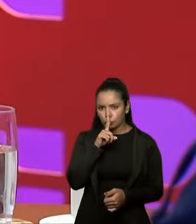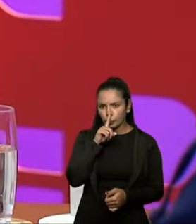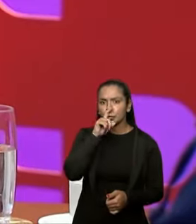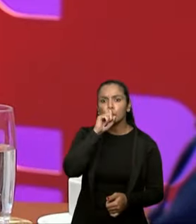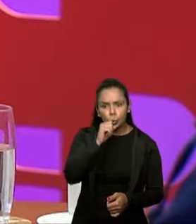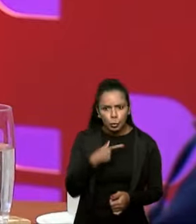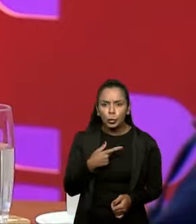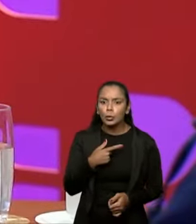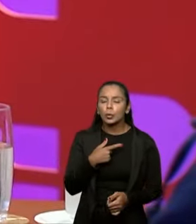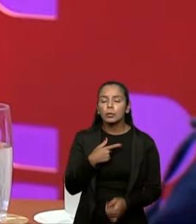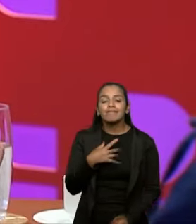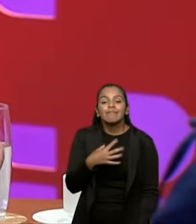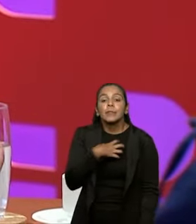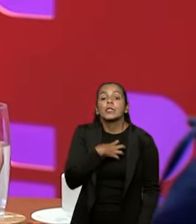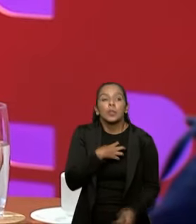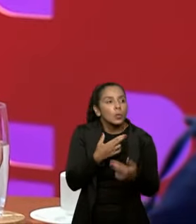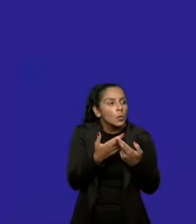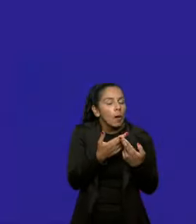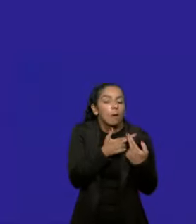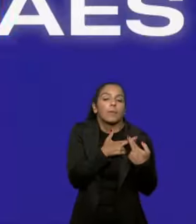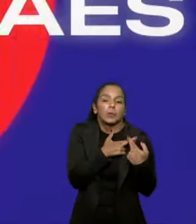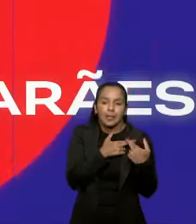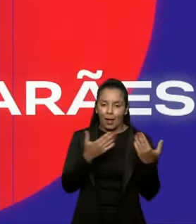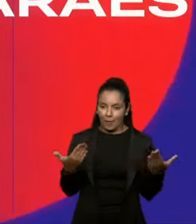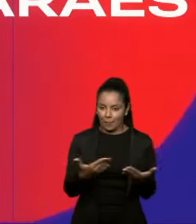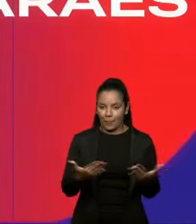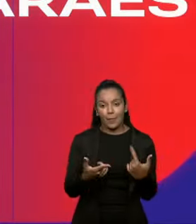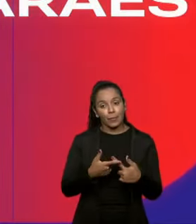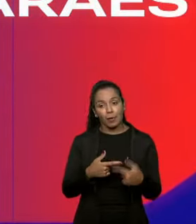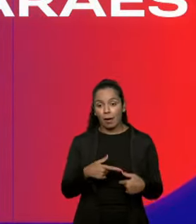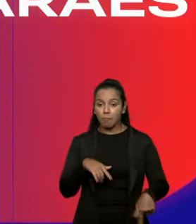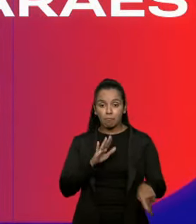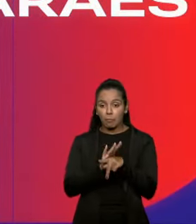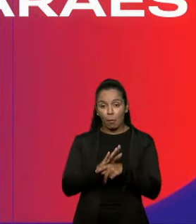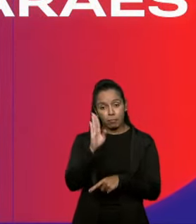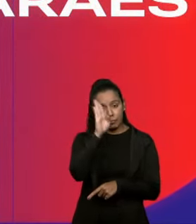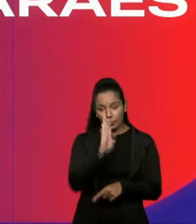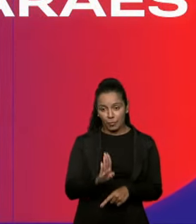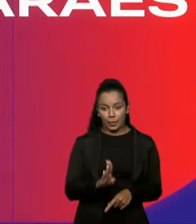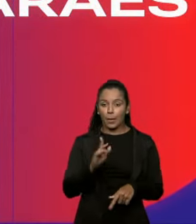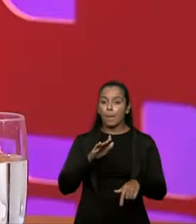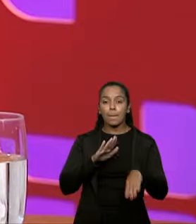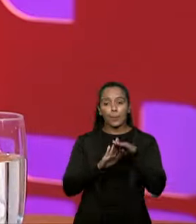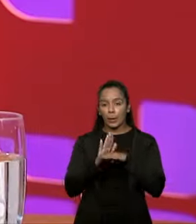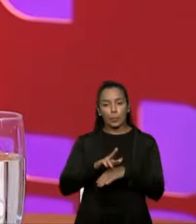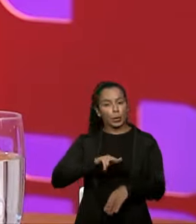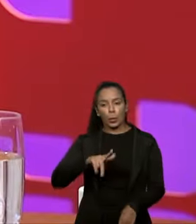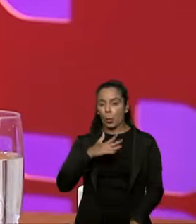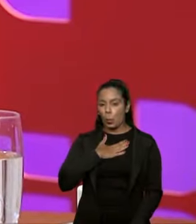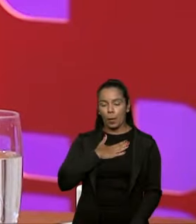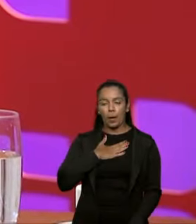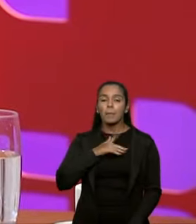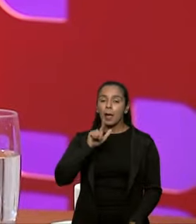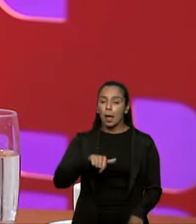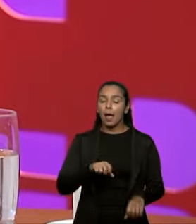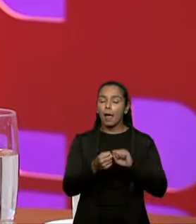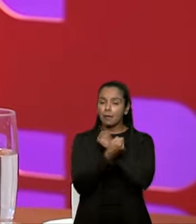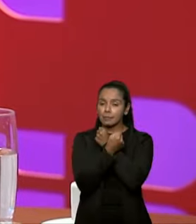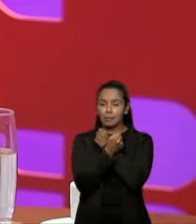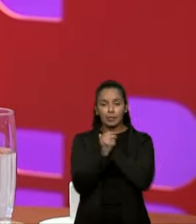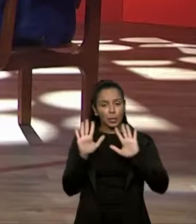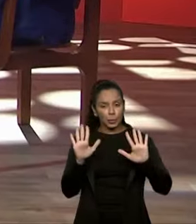senhor, eu me sinto muito responsável agora, porque é do Brasil esse programa, não é meu, é do povo brasileiro. É Sem Censura, meu